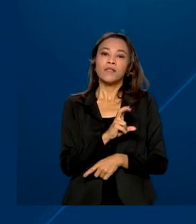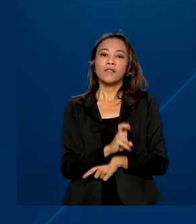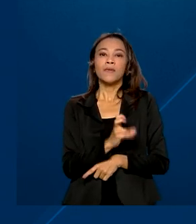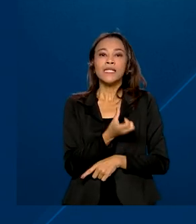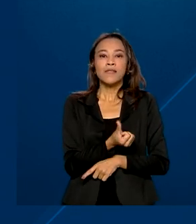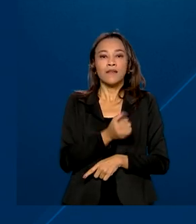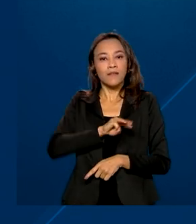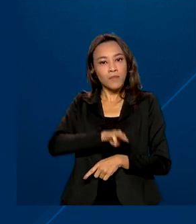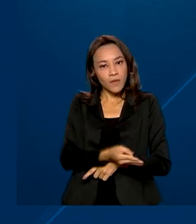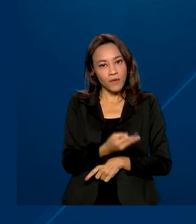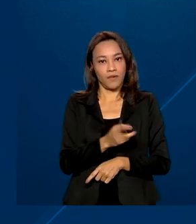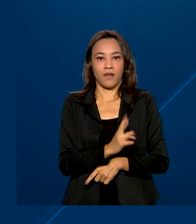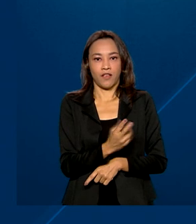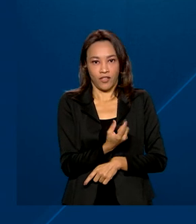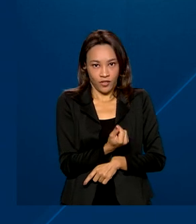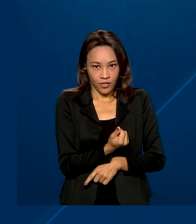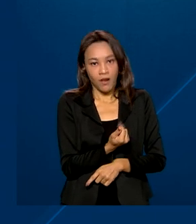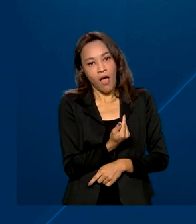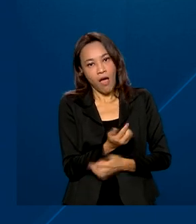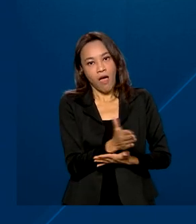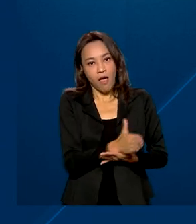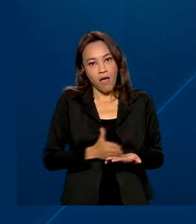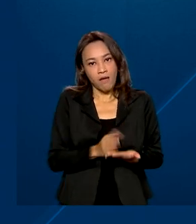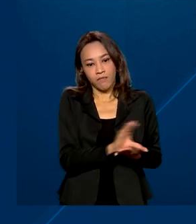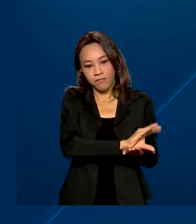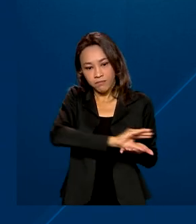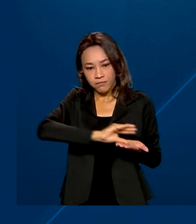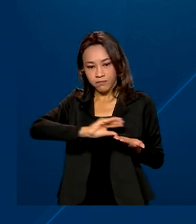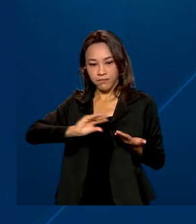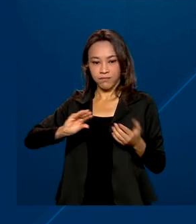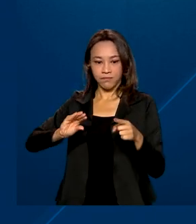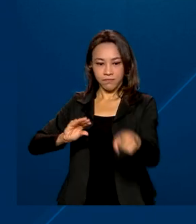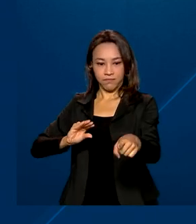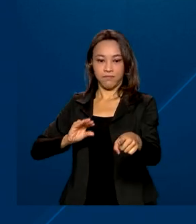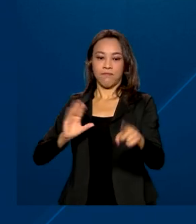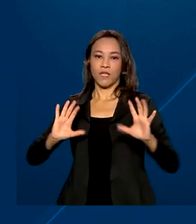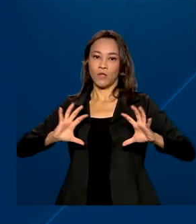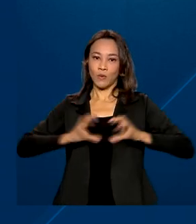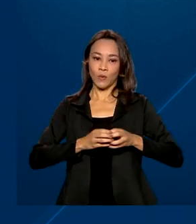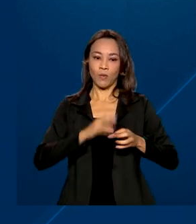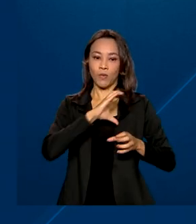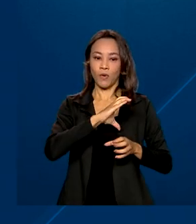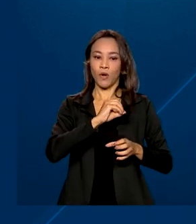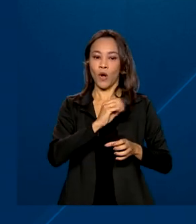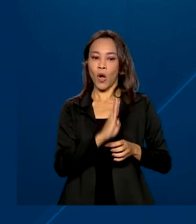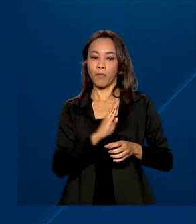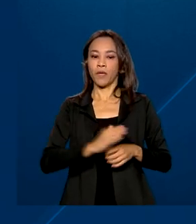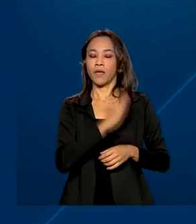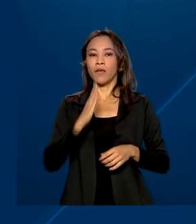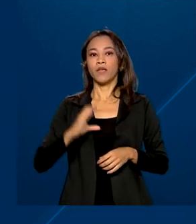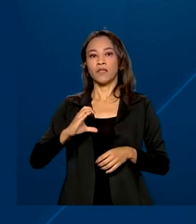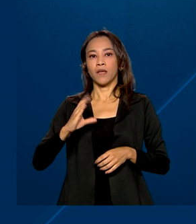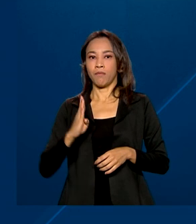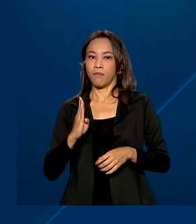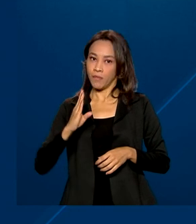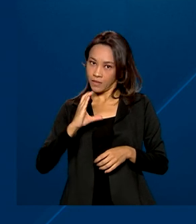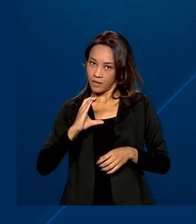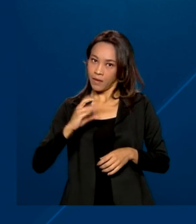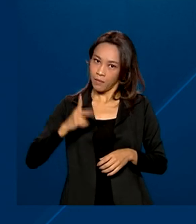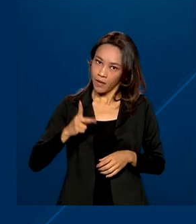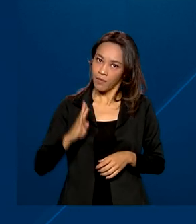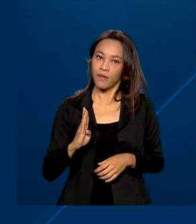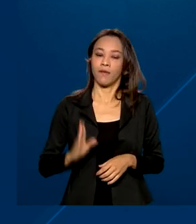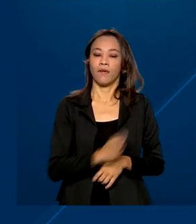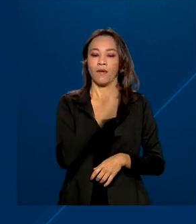456 bilhões de reais foram destinados aos comitês Olímpico e paralímpico e só no primeiro semestre de